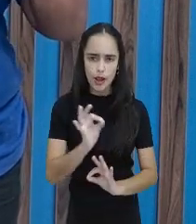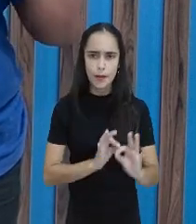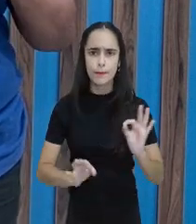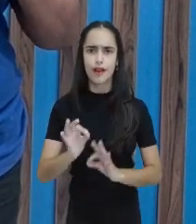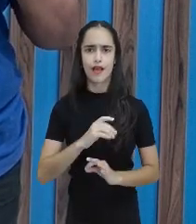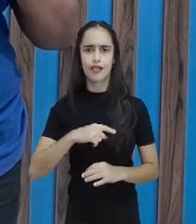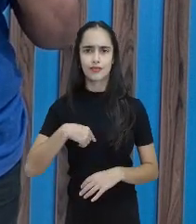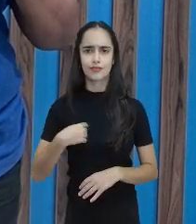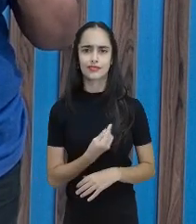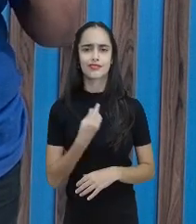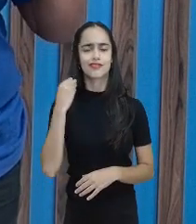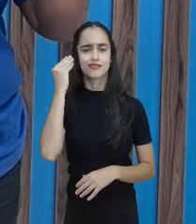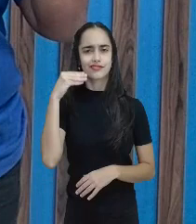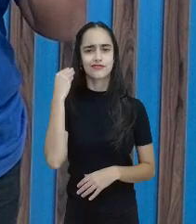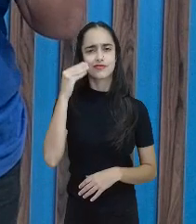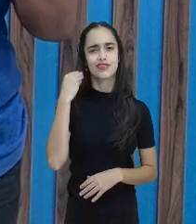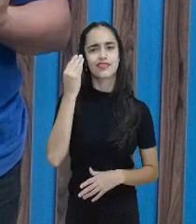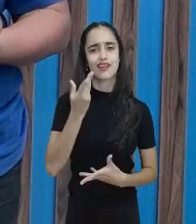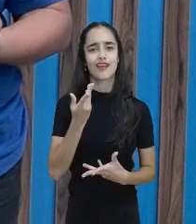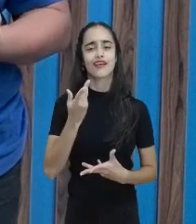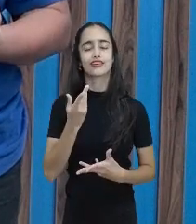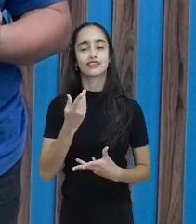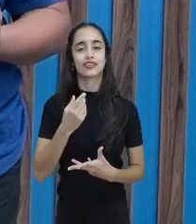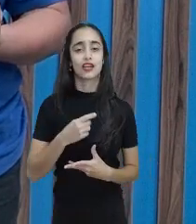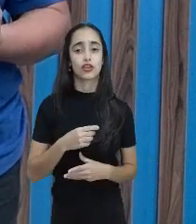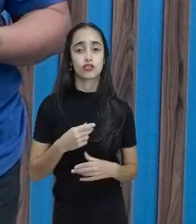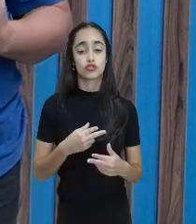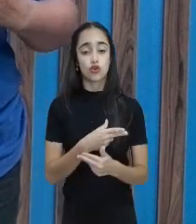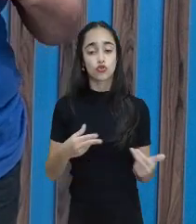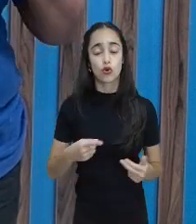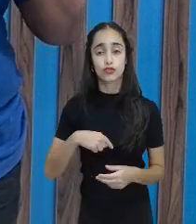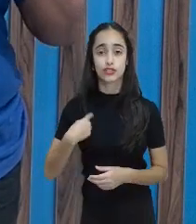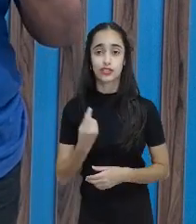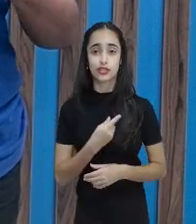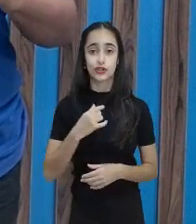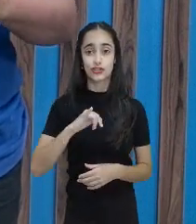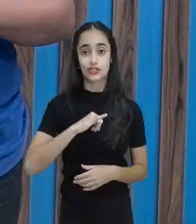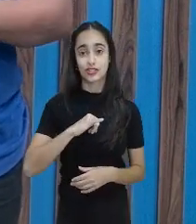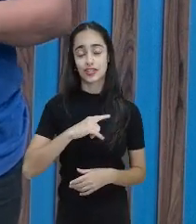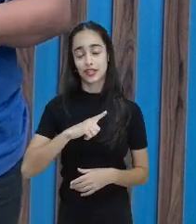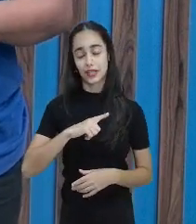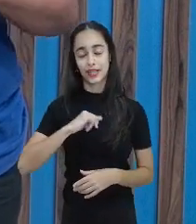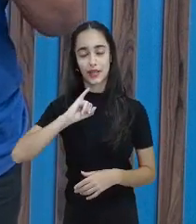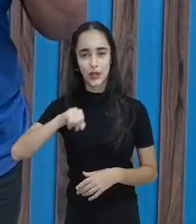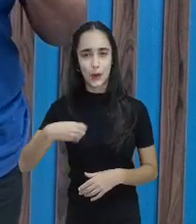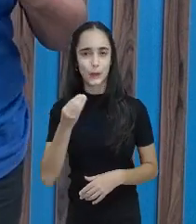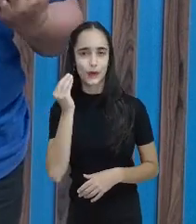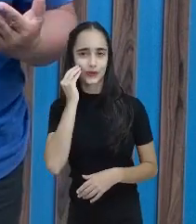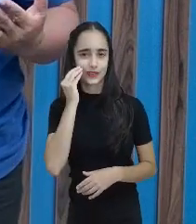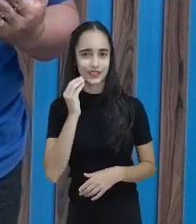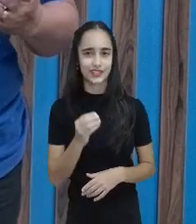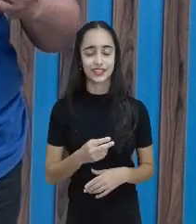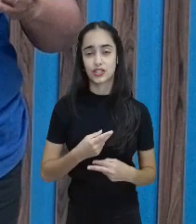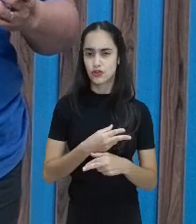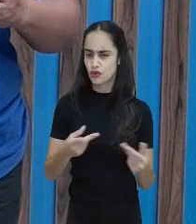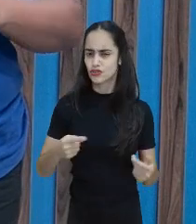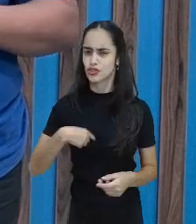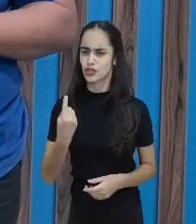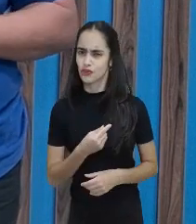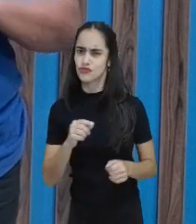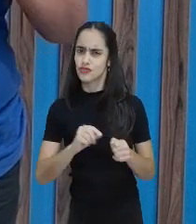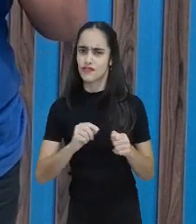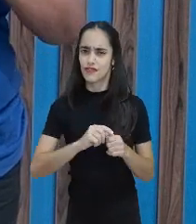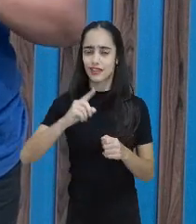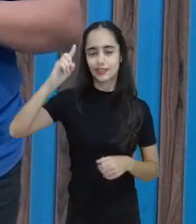pelas nossas experiências, pelas coisas que a gente se oportunizam e pelas coisas que a gente faz no dia a dia.